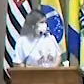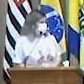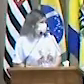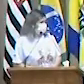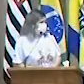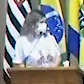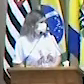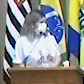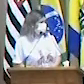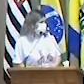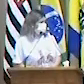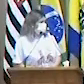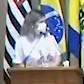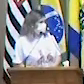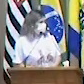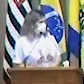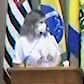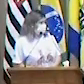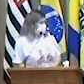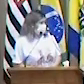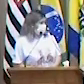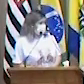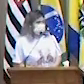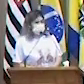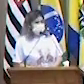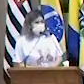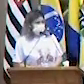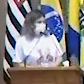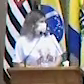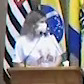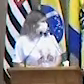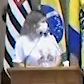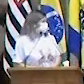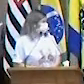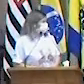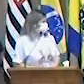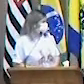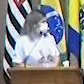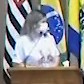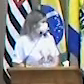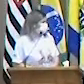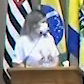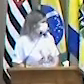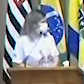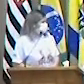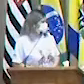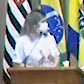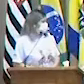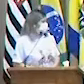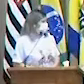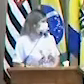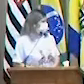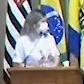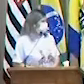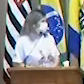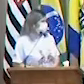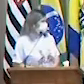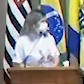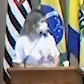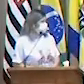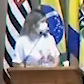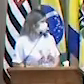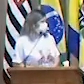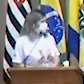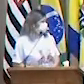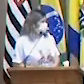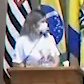que precisar da Câmara, a Câmara está à disposição para apoiar todos vocês. Como eu falei, acho que com você, o próximo ano também, se Deus